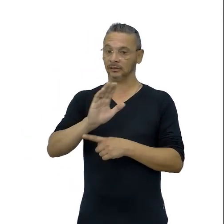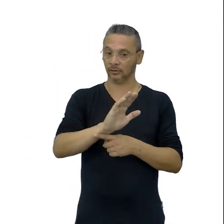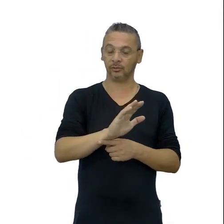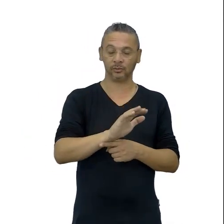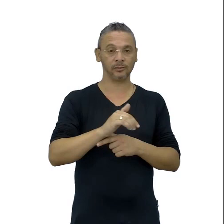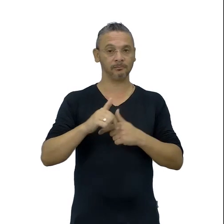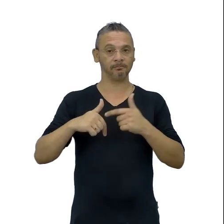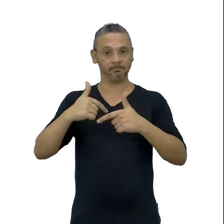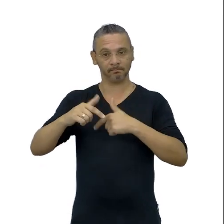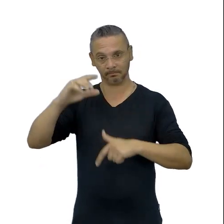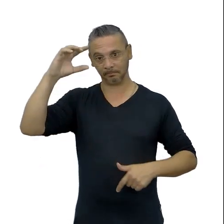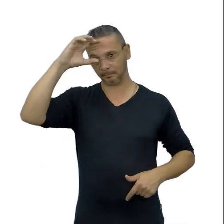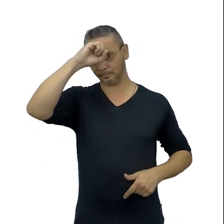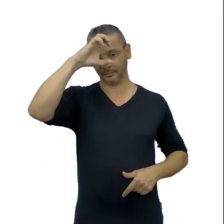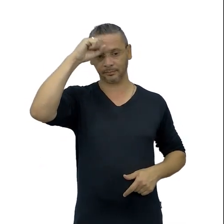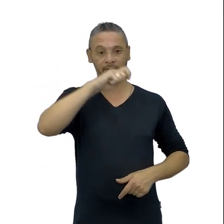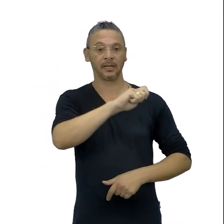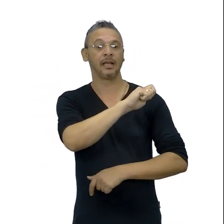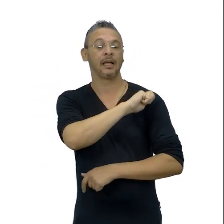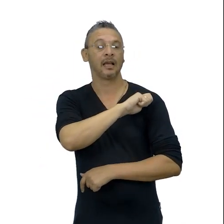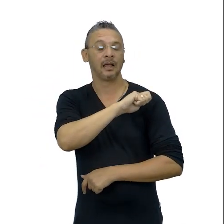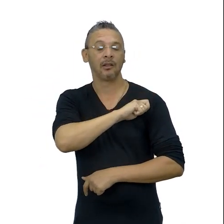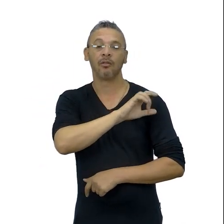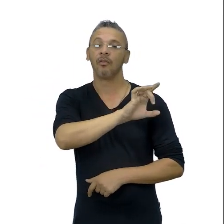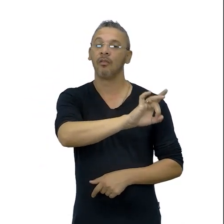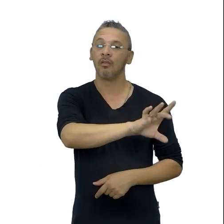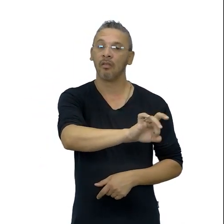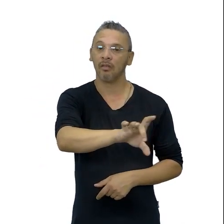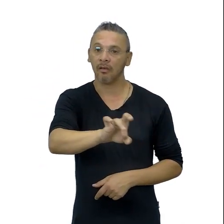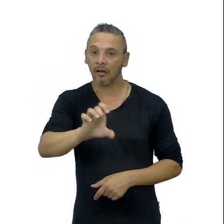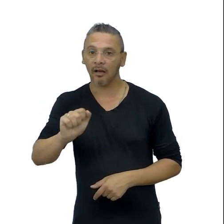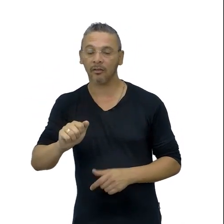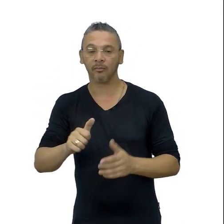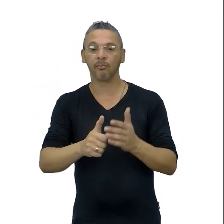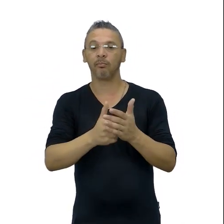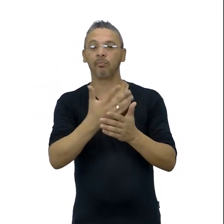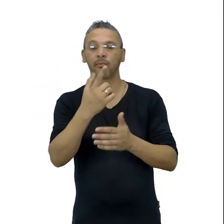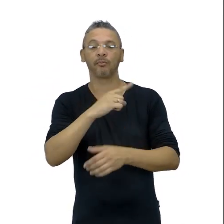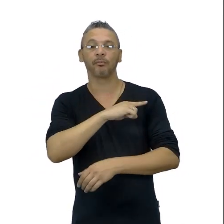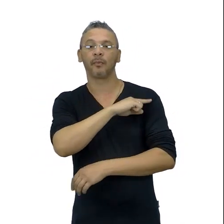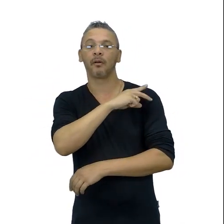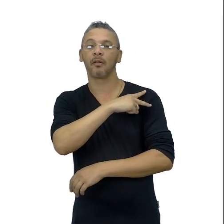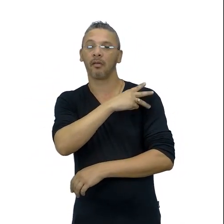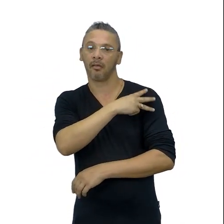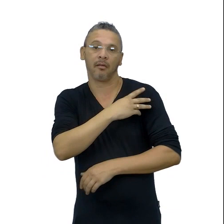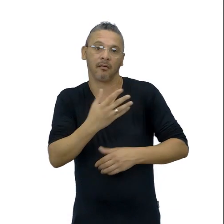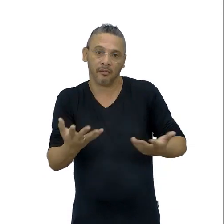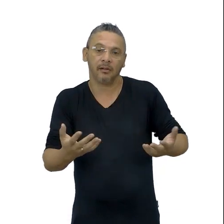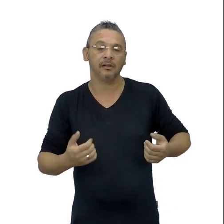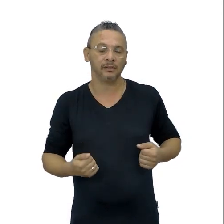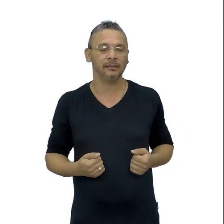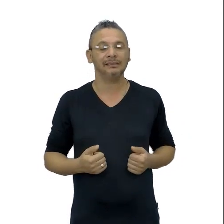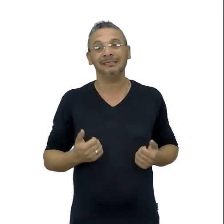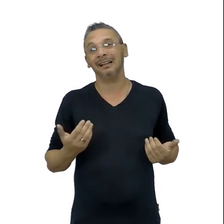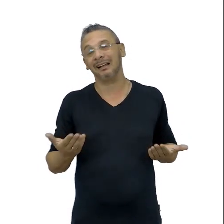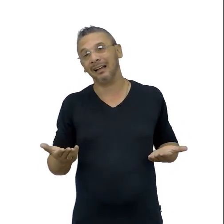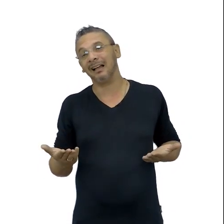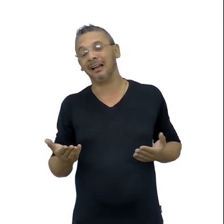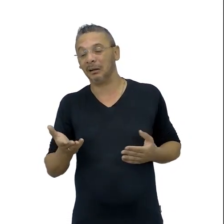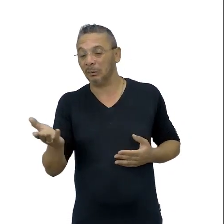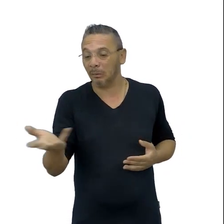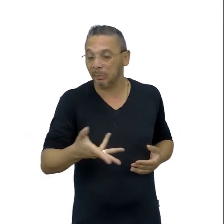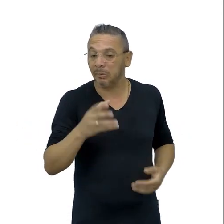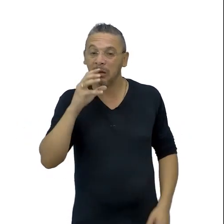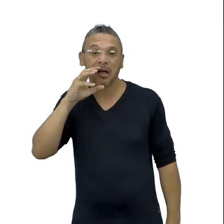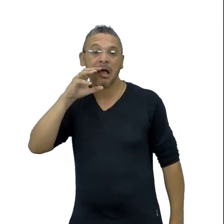de aprendizagem dos estudantes para cada série da educação básica. Nós sabemos que não adianta acelerar